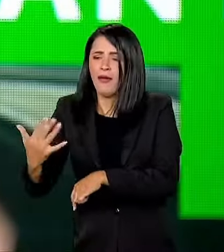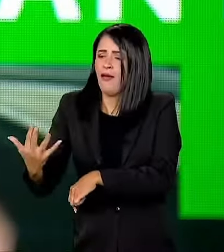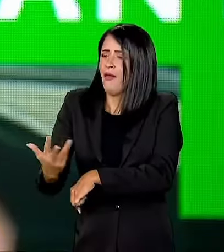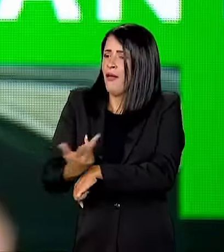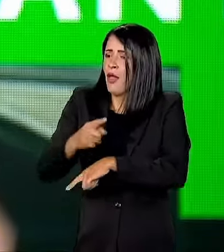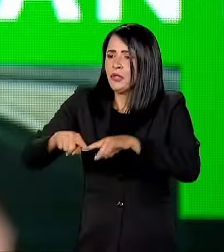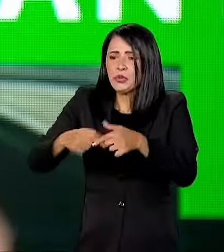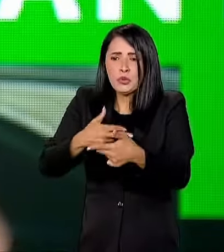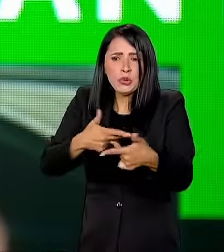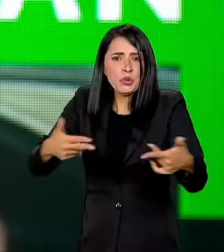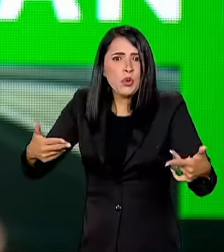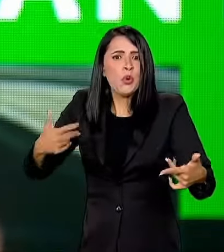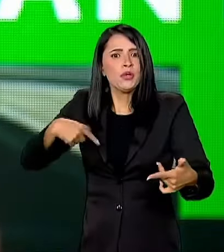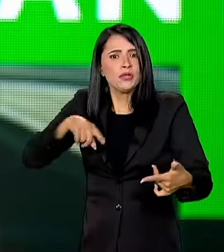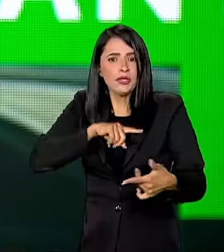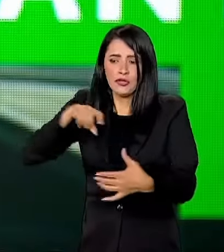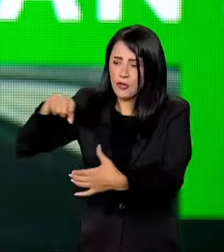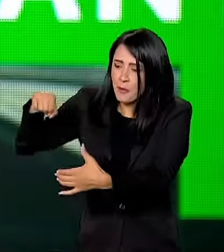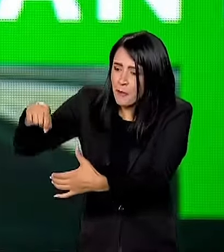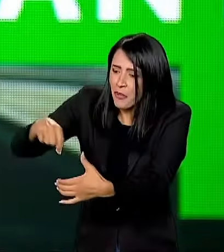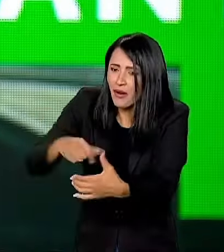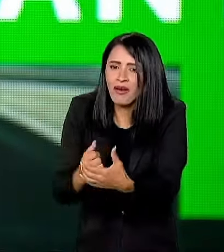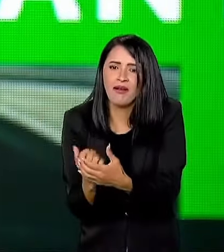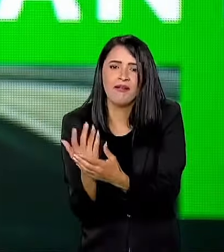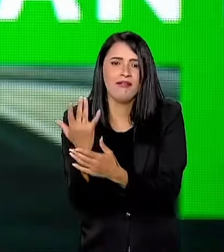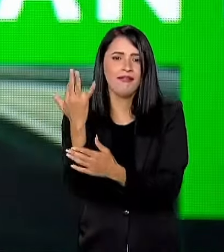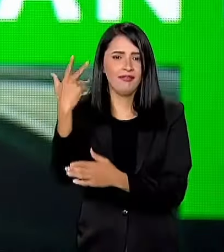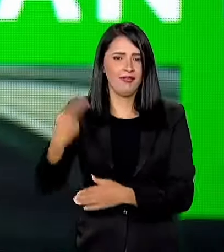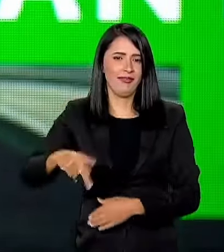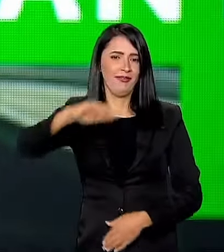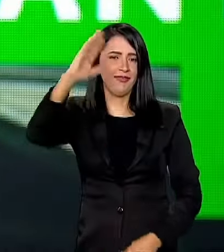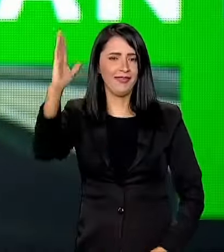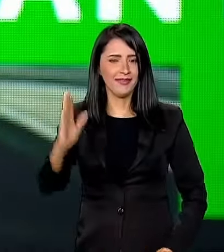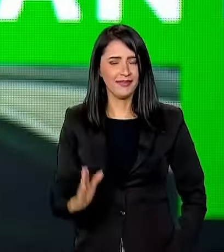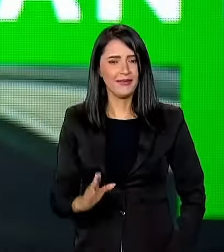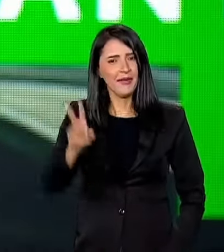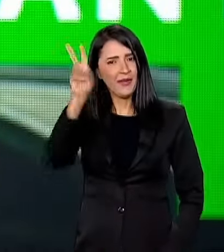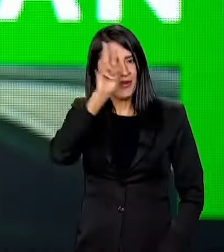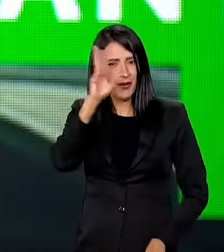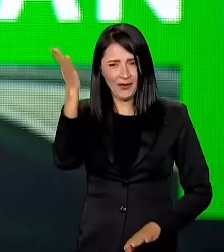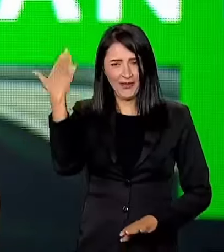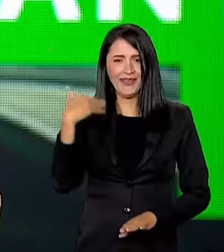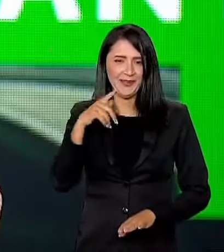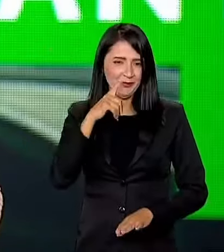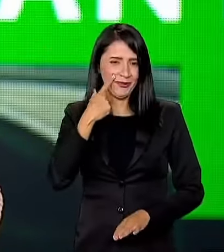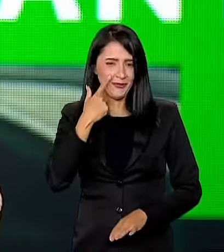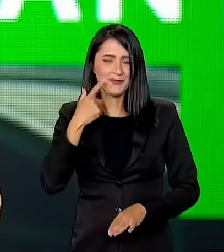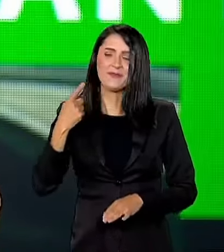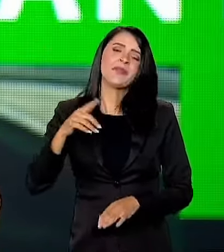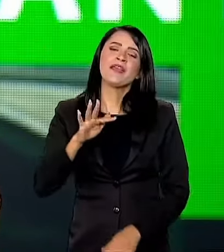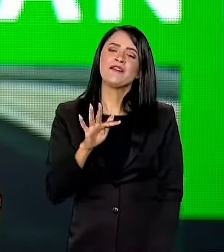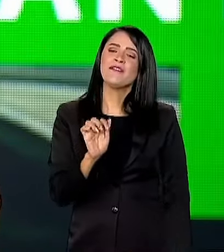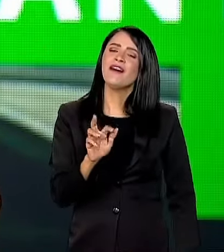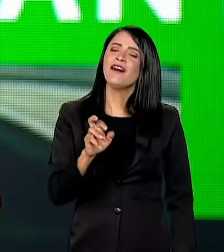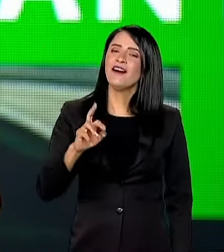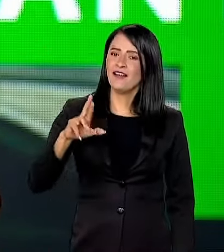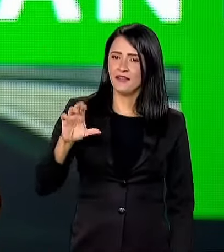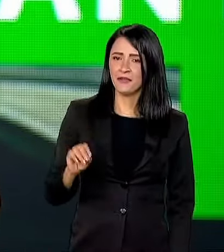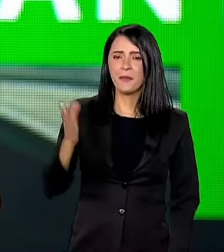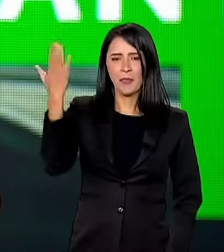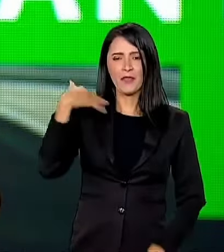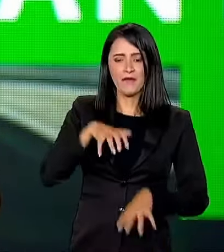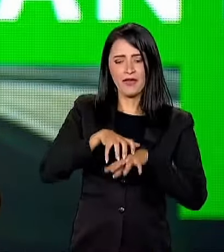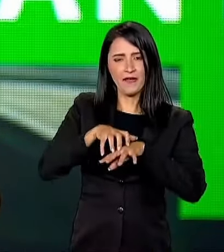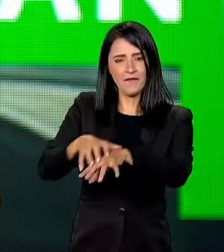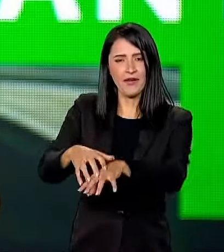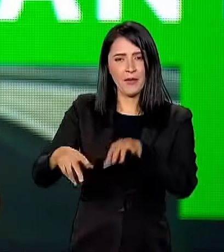das coisas que a gente planta nesse país. Eu lembro, Fávaro, que eu estava numa caravana da